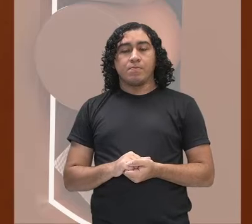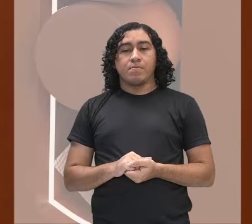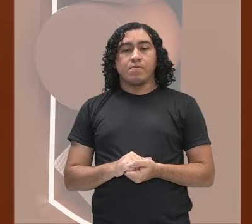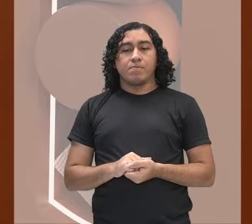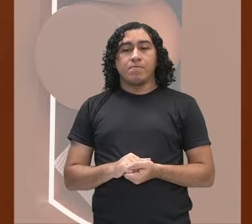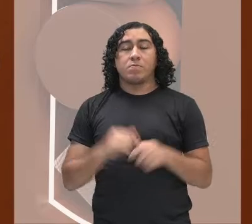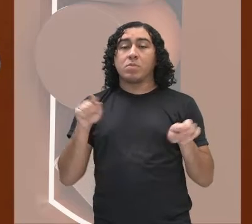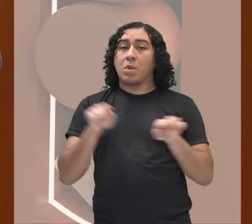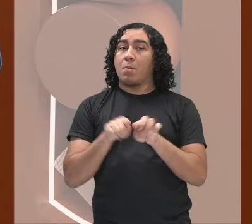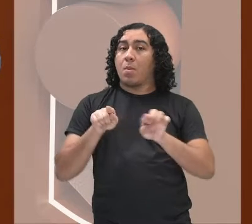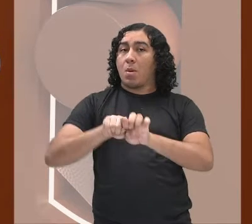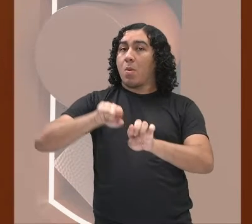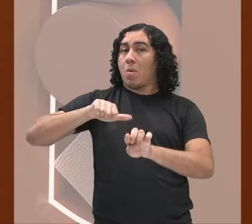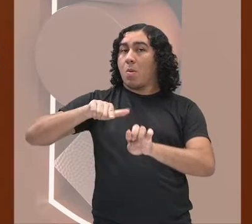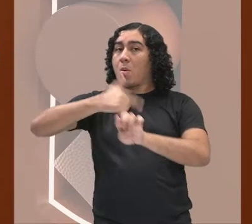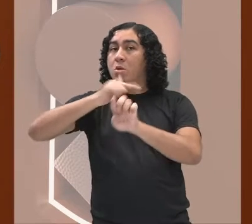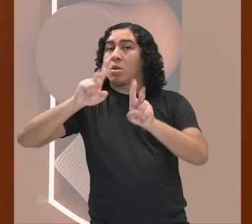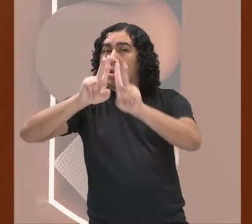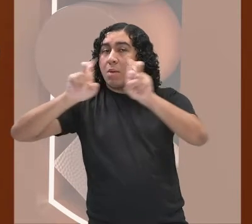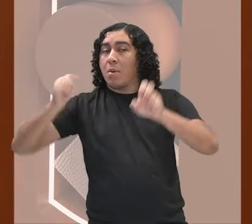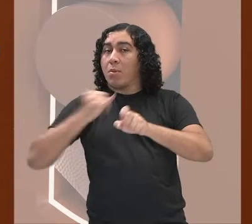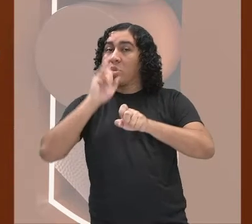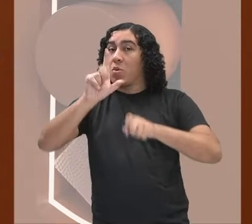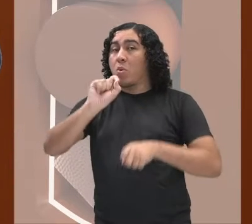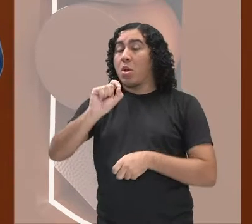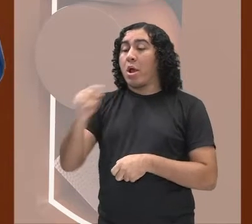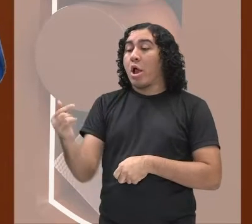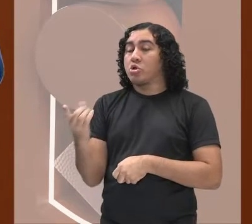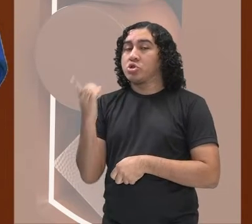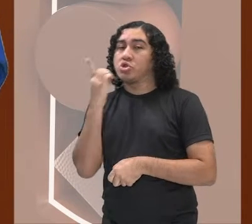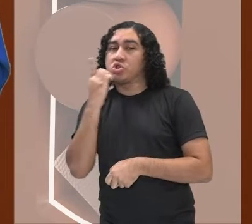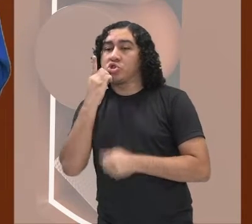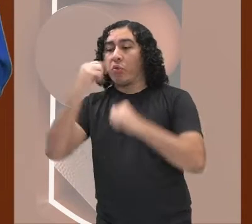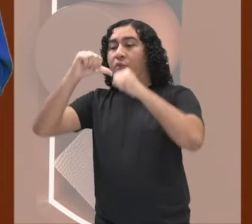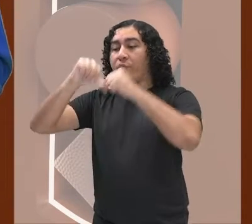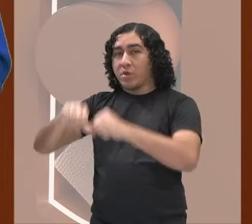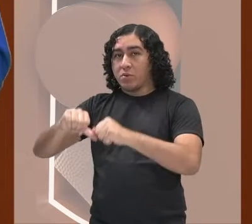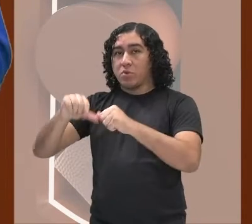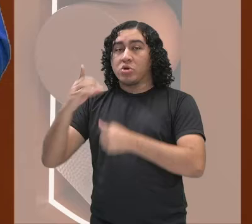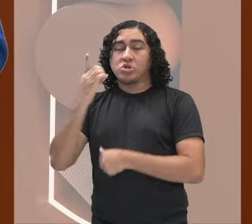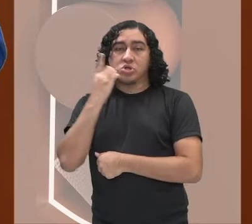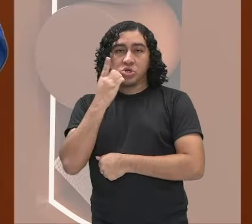Outra questão importante foi o dia do fico, né? O que foi o dia do fico?